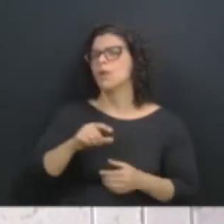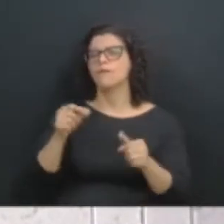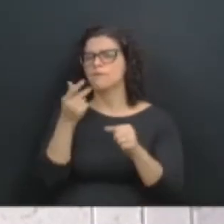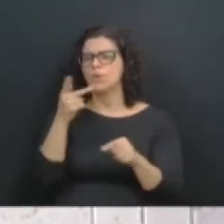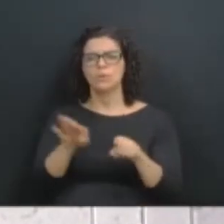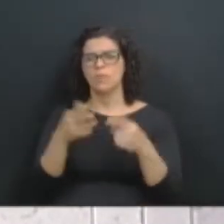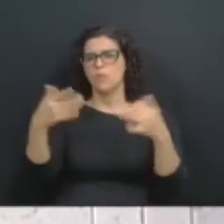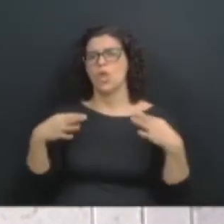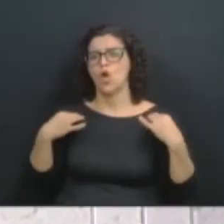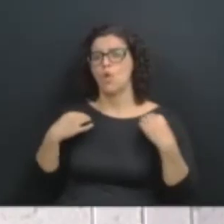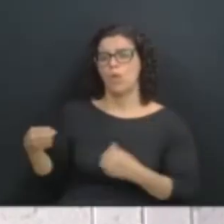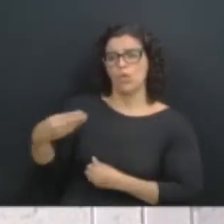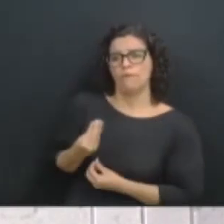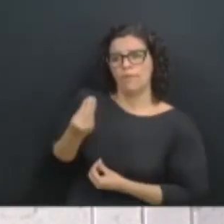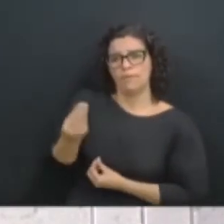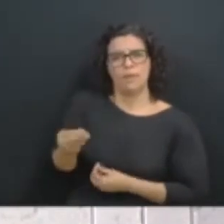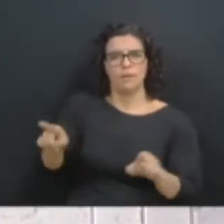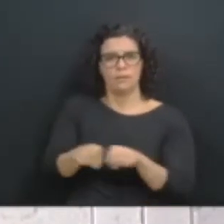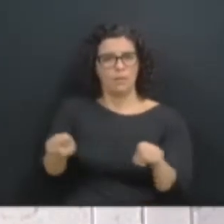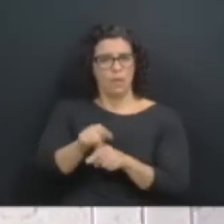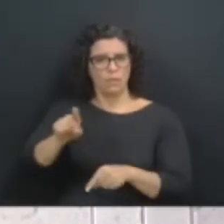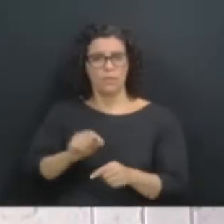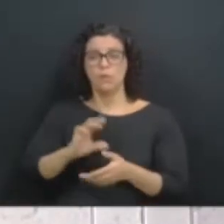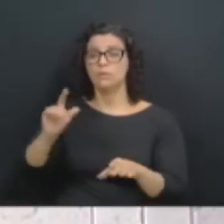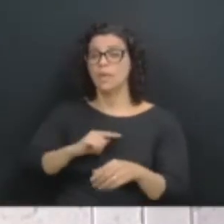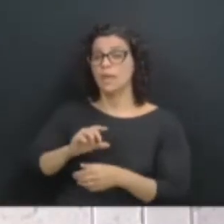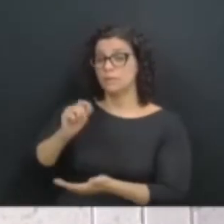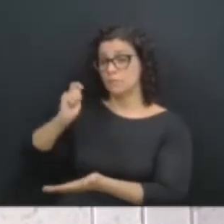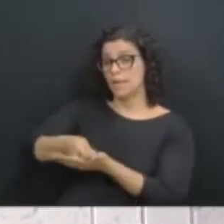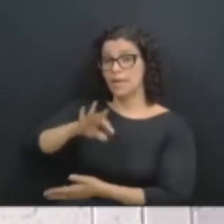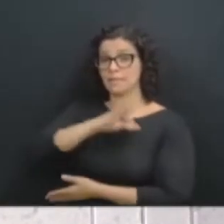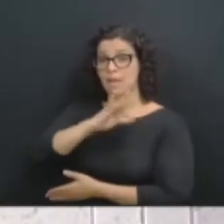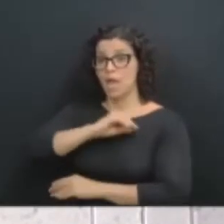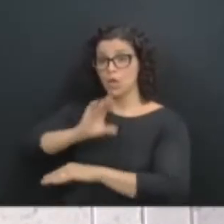não comprar mais uniforme, preferiu não investir no professor, na sua